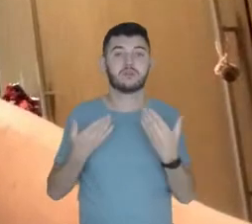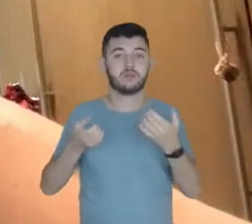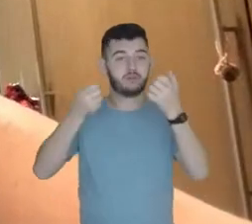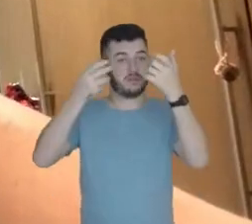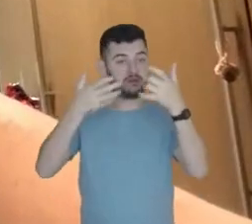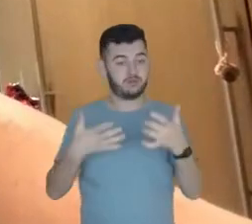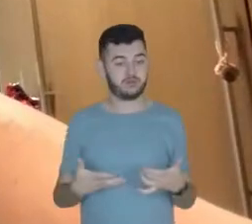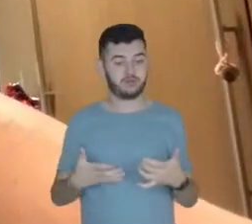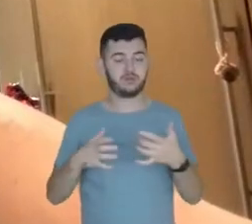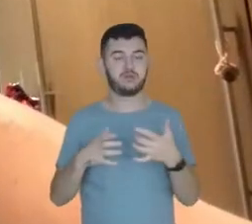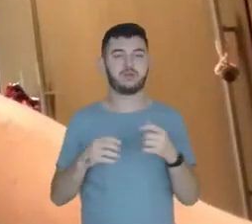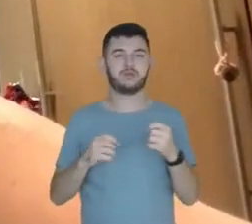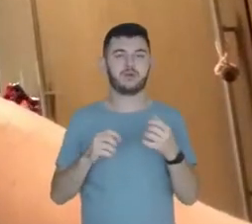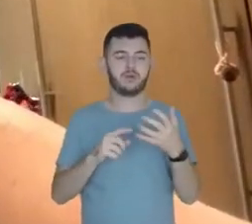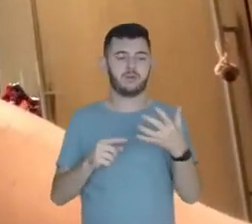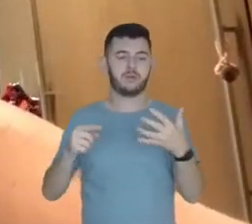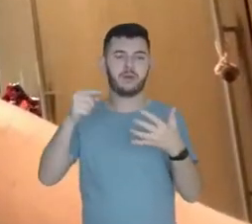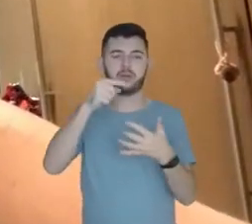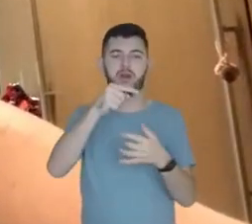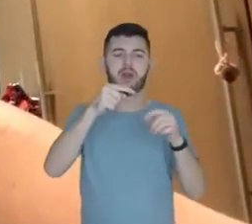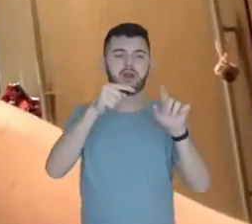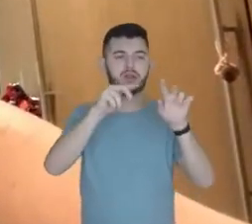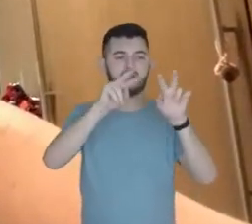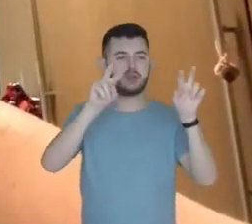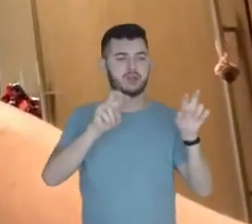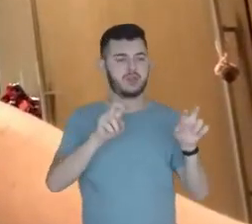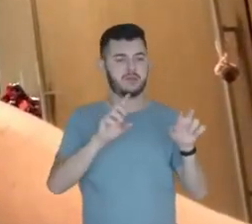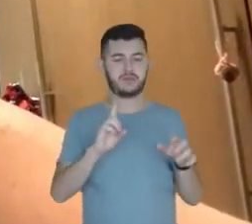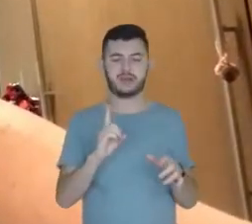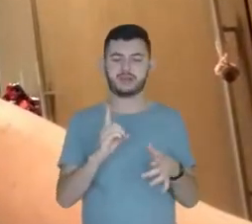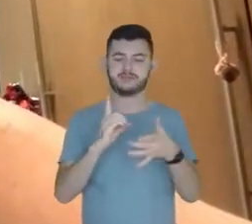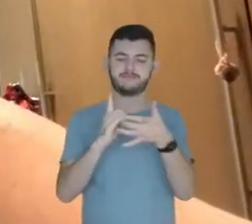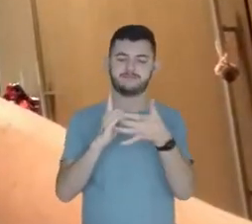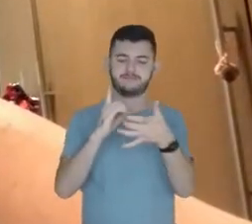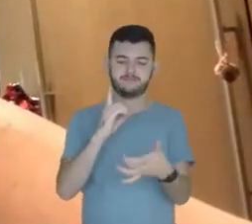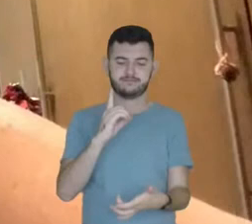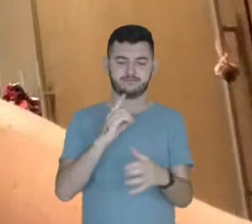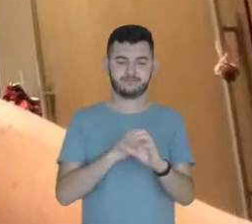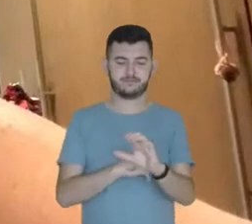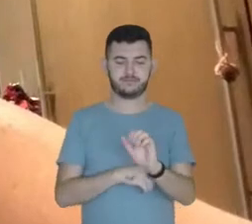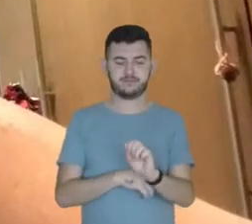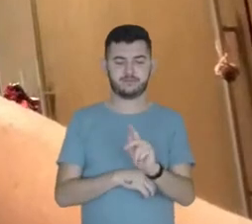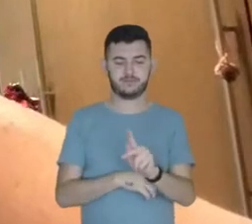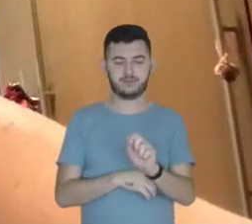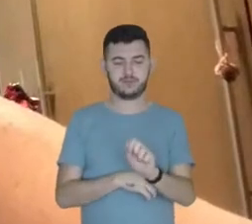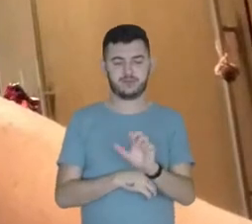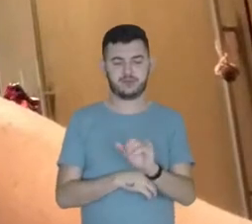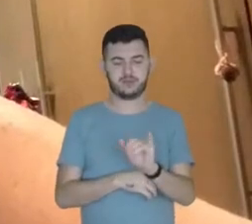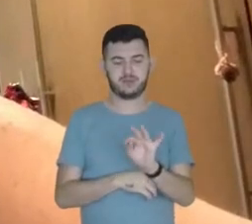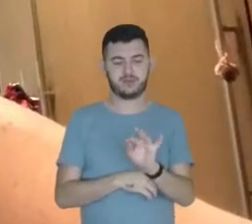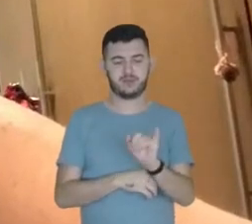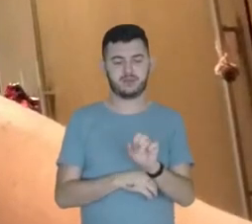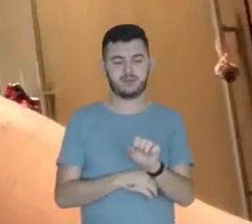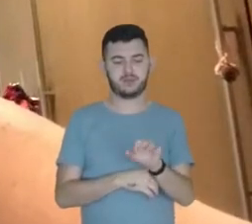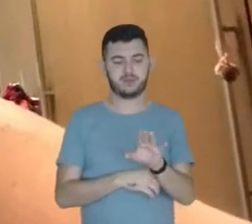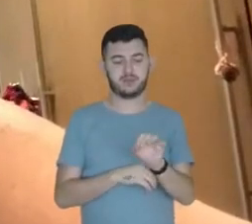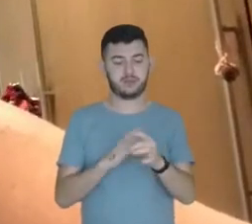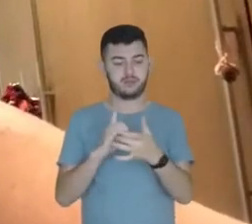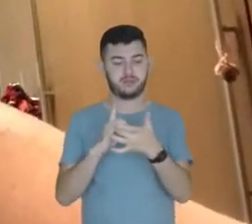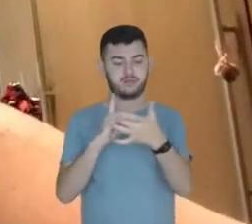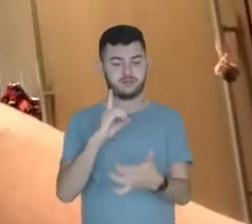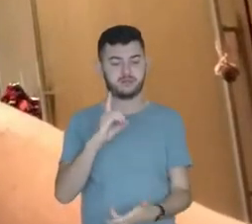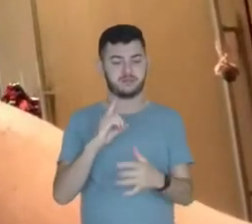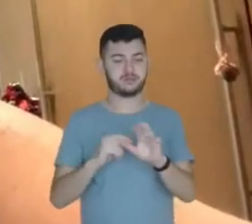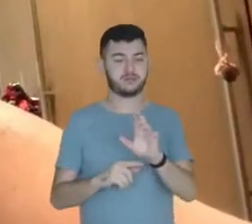né, do capacitismo, esse aspecto, né, da dimensão histórica e de representação cultural e